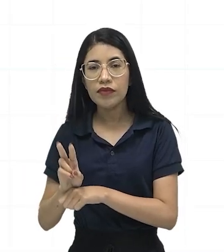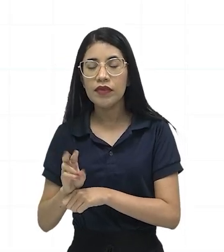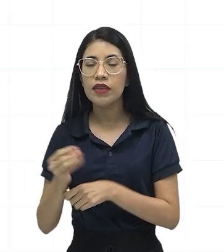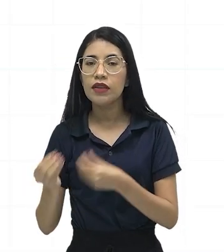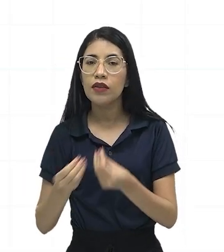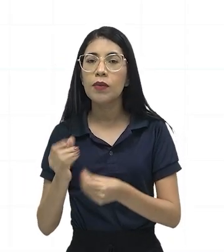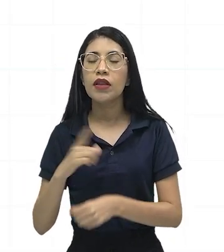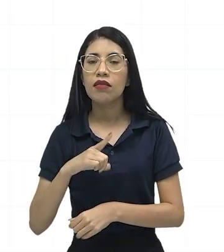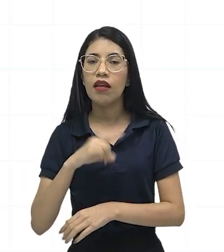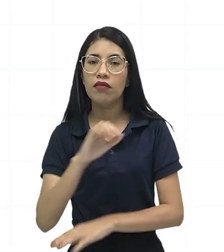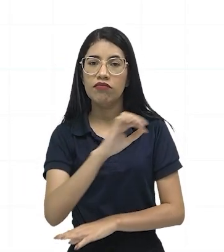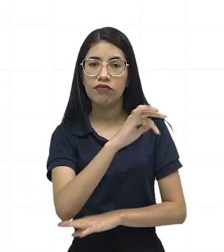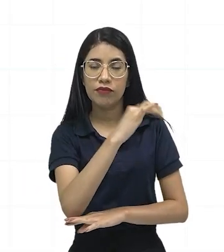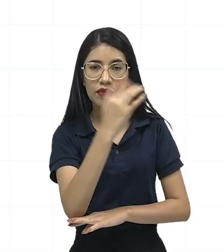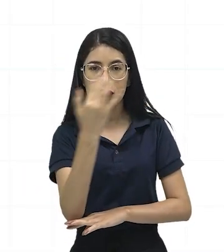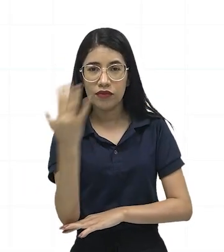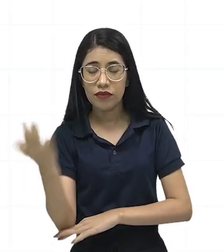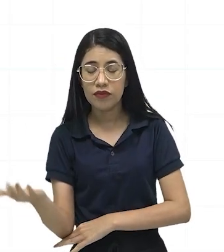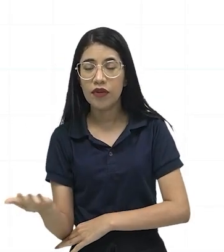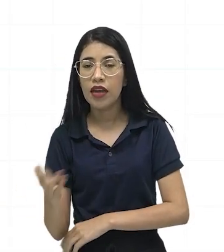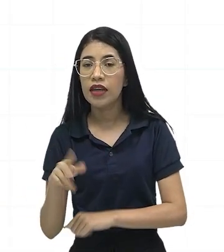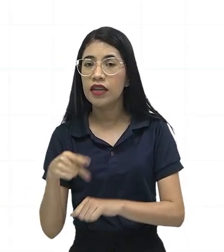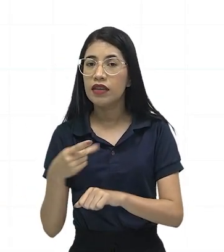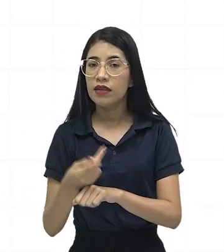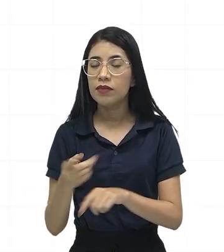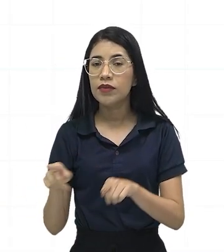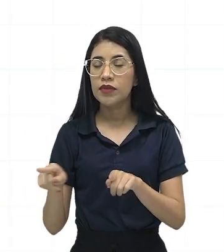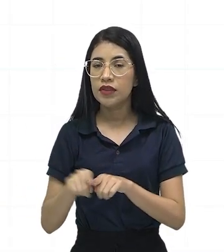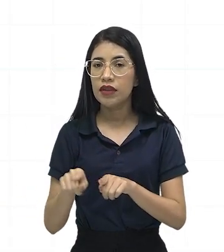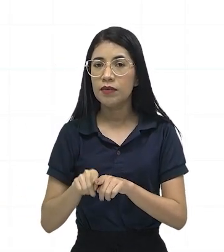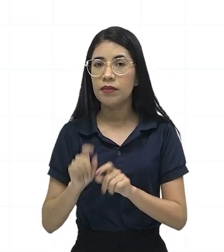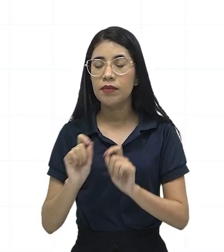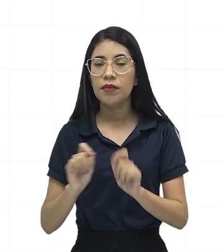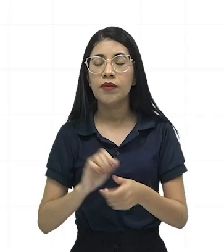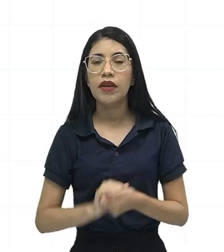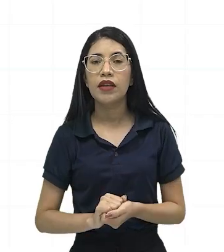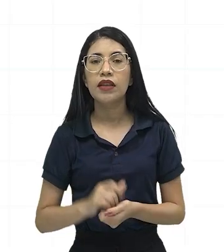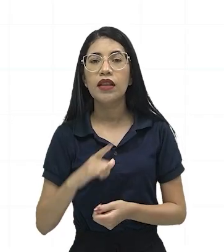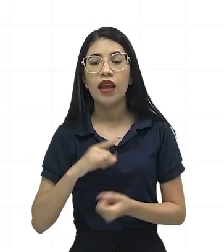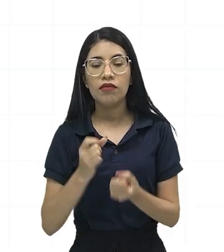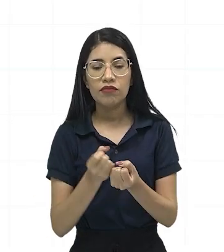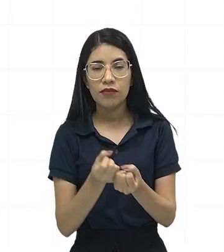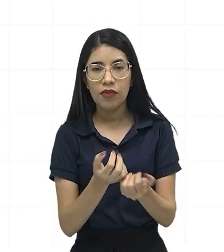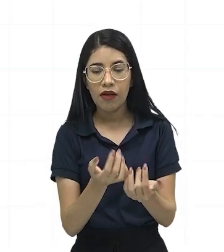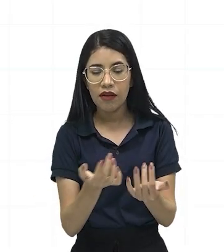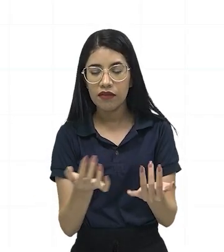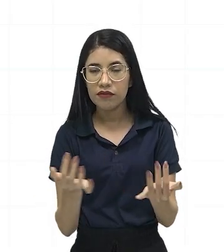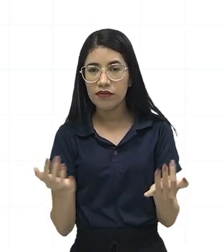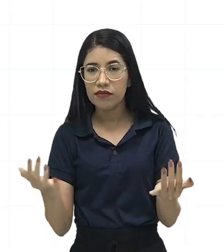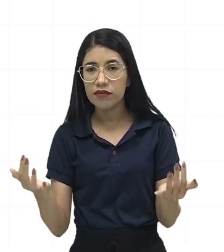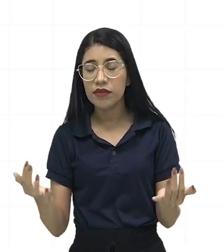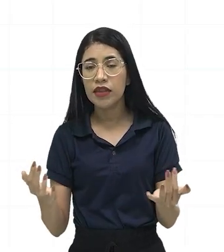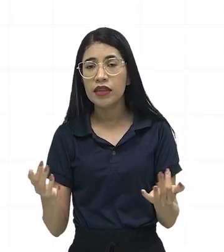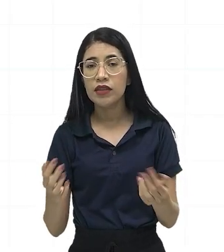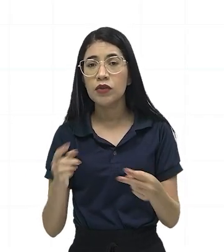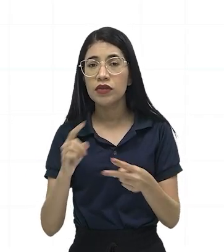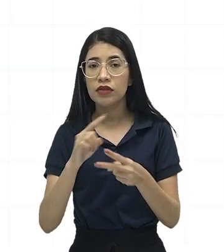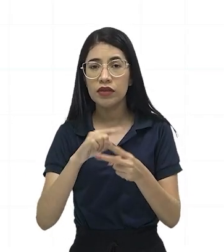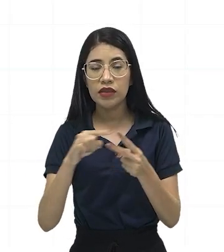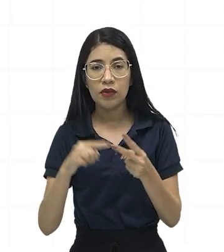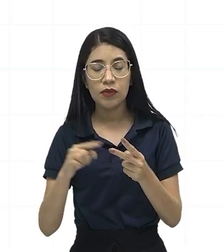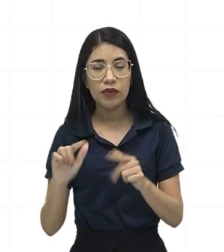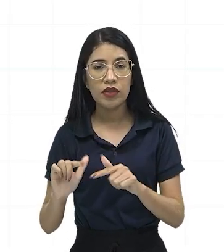um desmatamento e posteriormente, normalmente, é feita uma queimada, né? Então, são 2